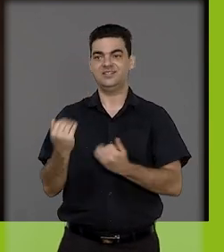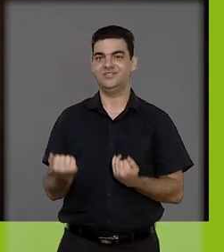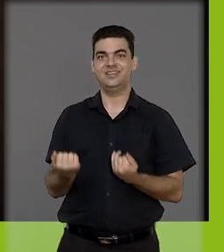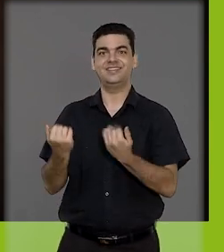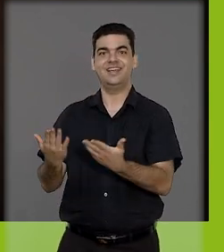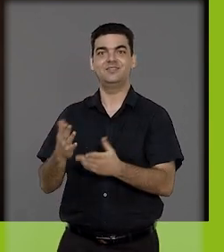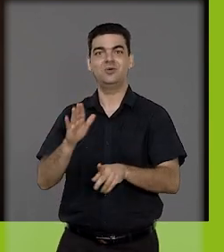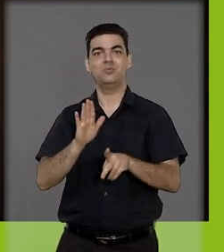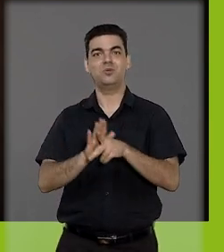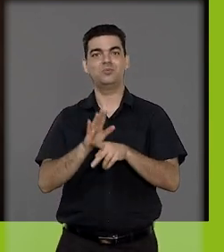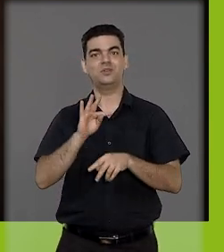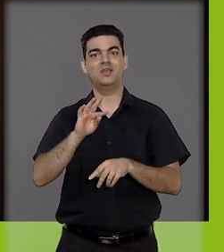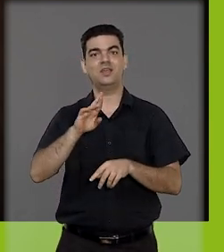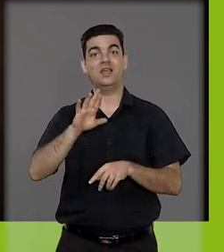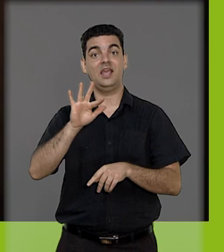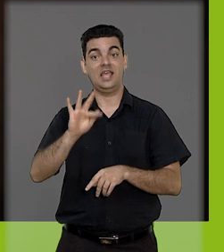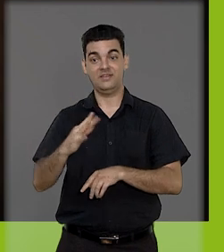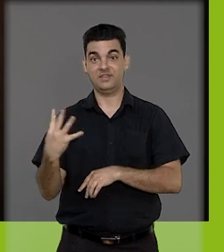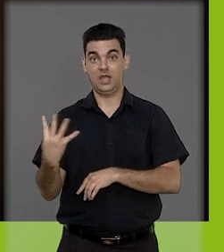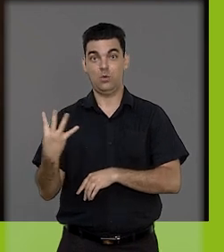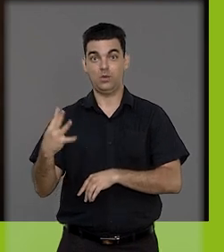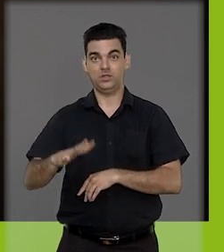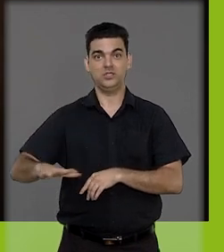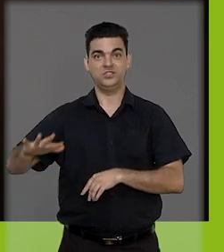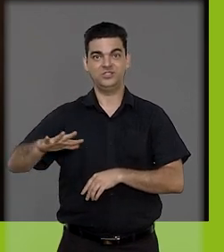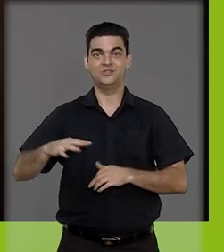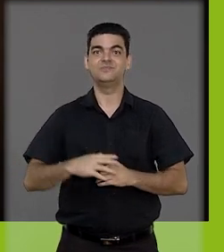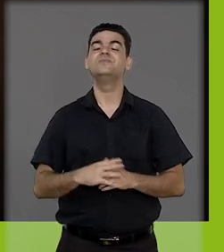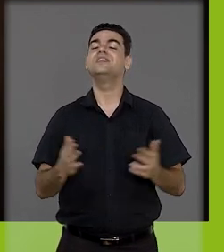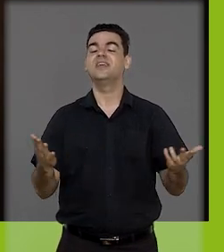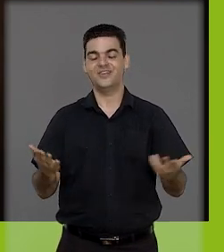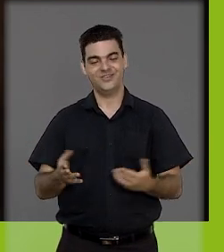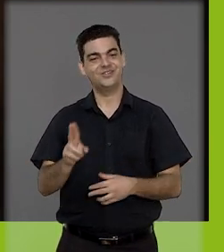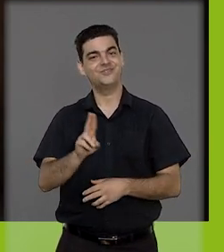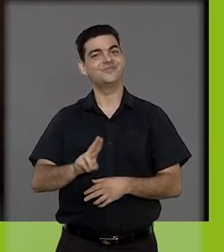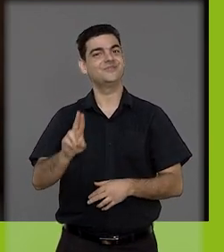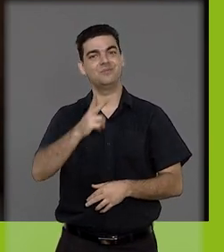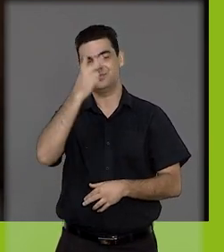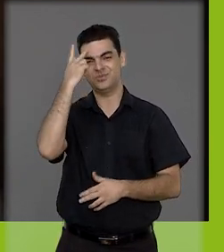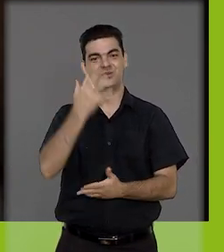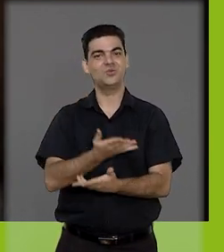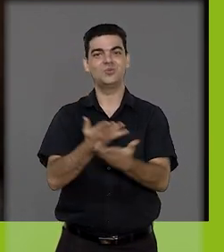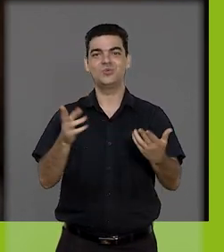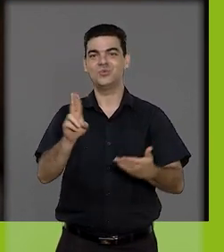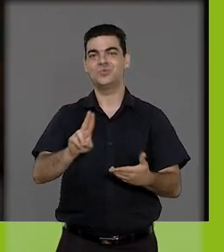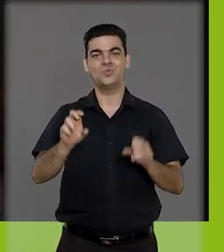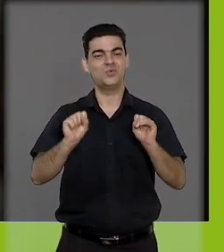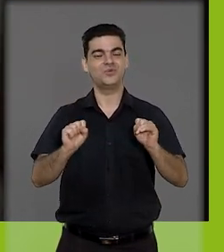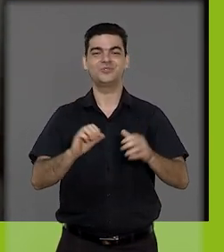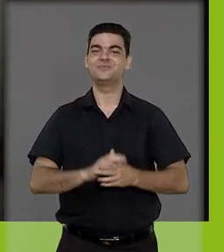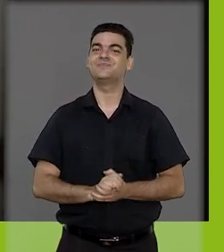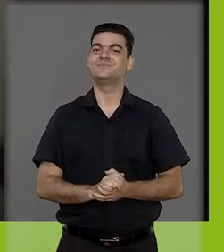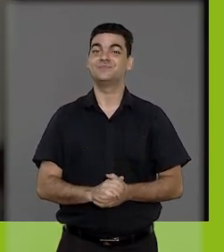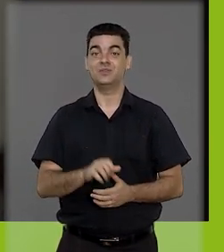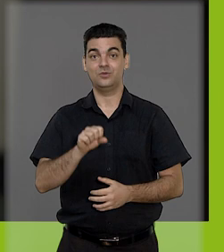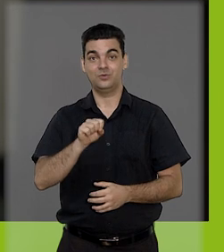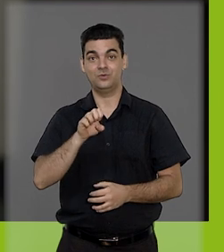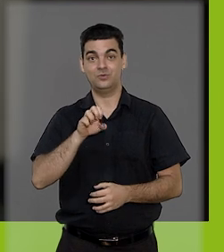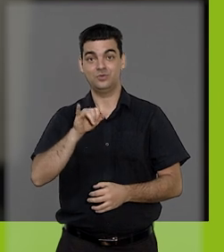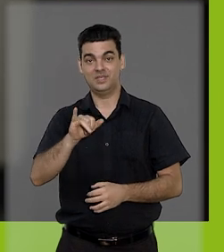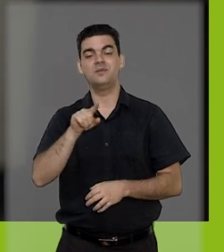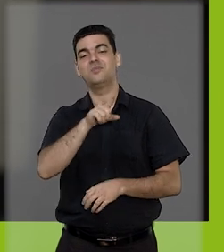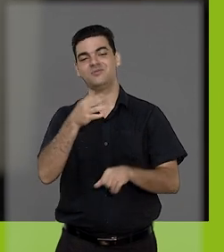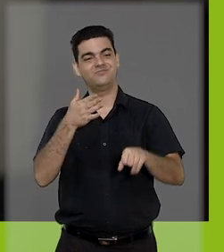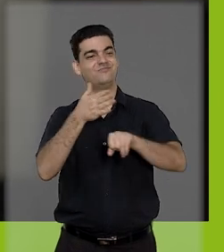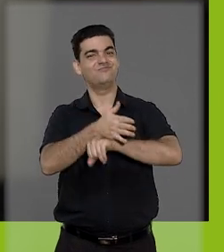gratuitamente pelo Tribunal Regional Federal da 4ª Região e está disponível a todos os usuários. O SEI